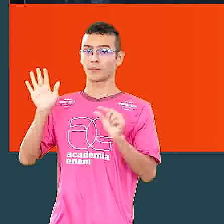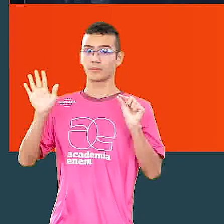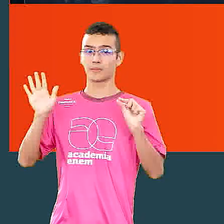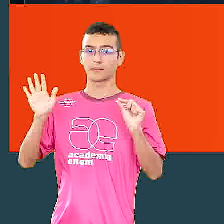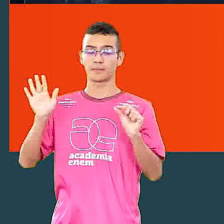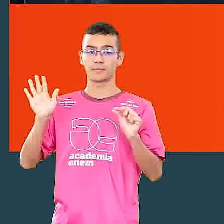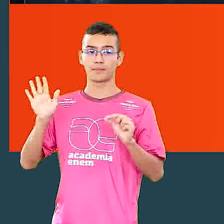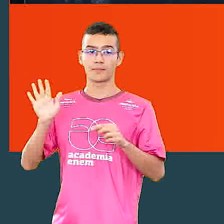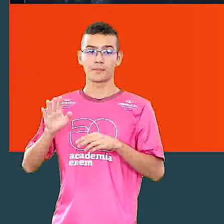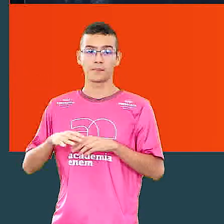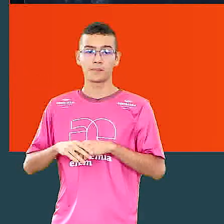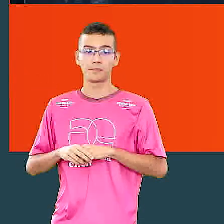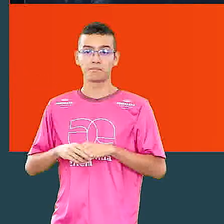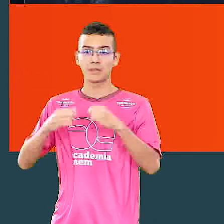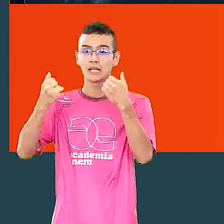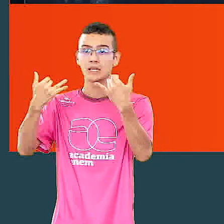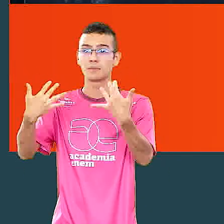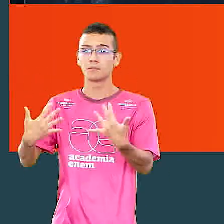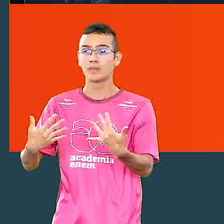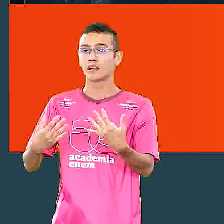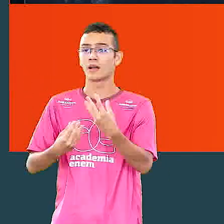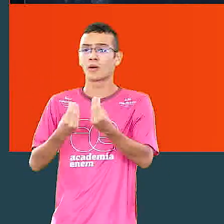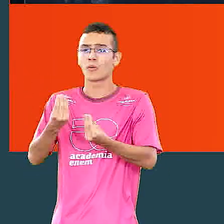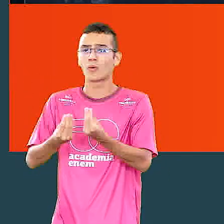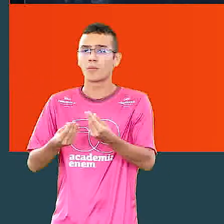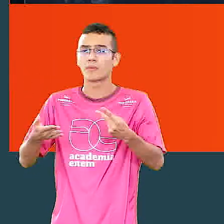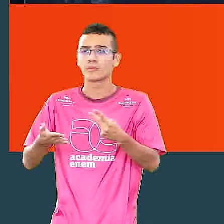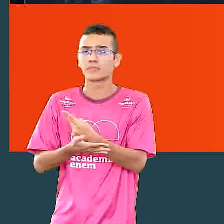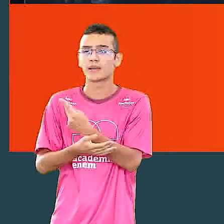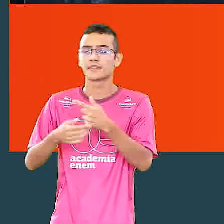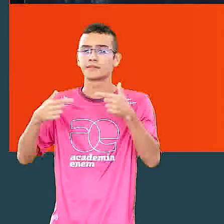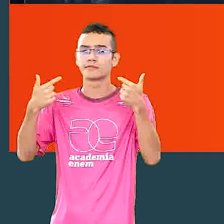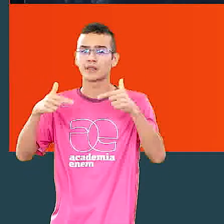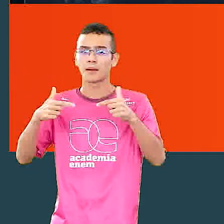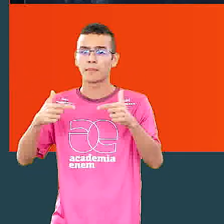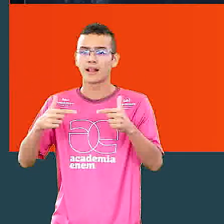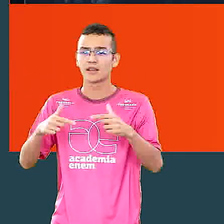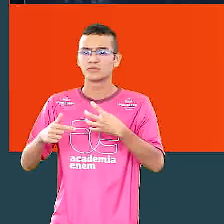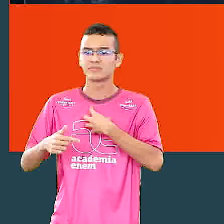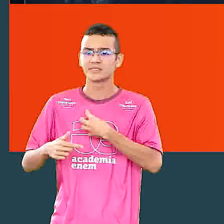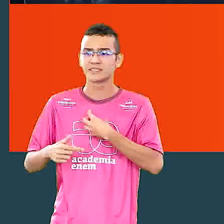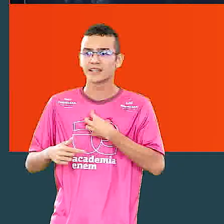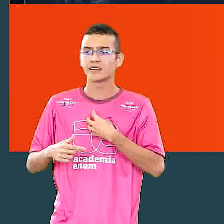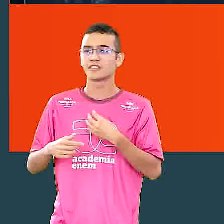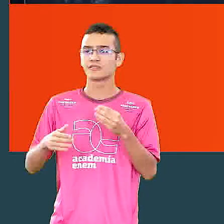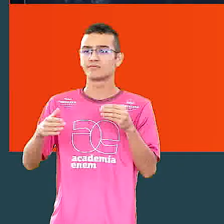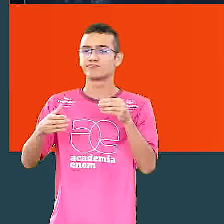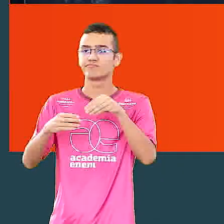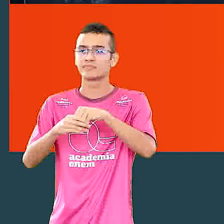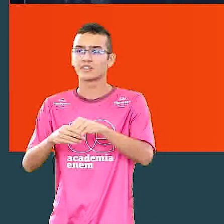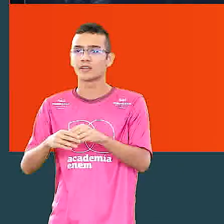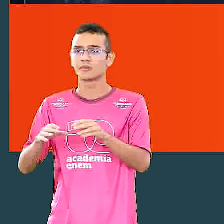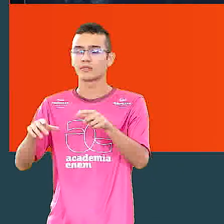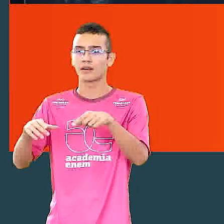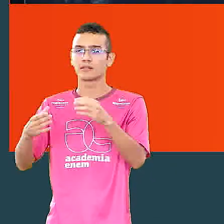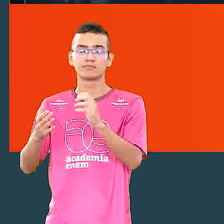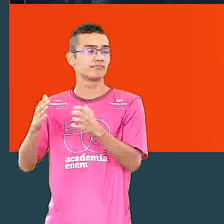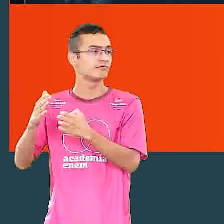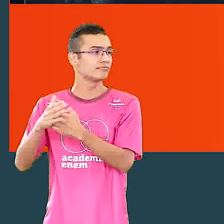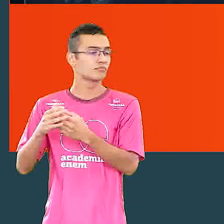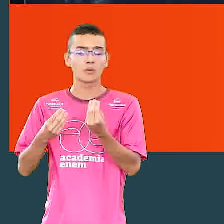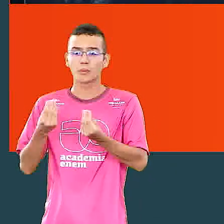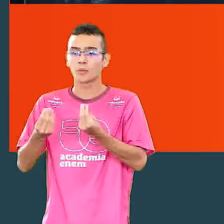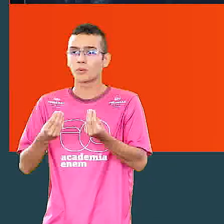a condição desse trabalhador na transformação desse sistema que é o sistema capitalista. Isaac, me diga